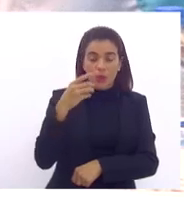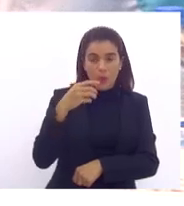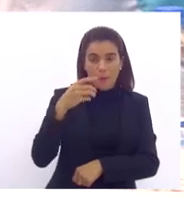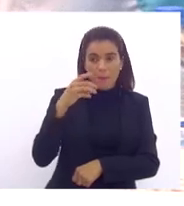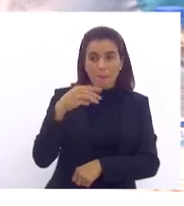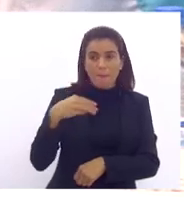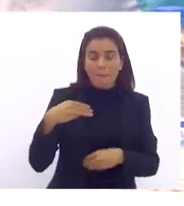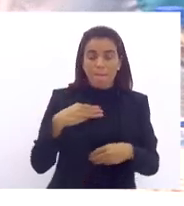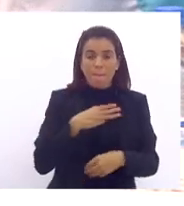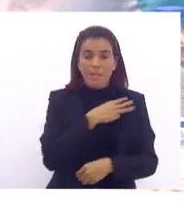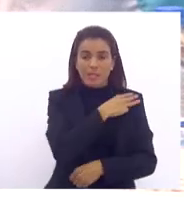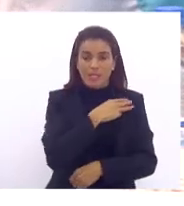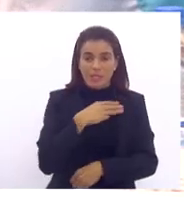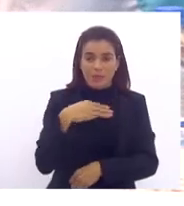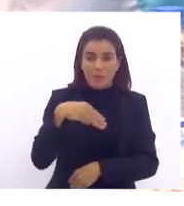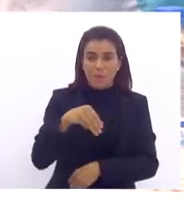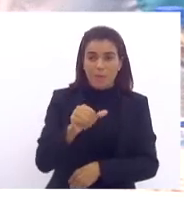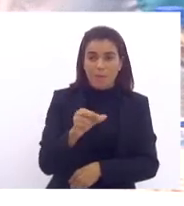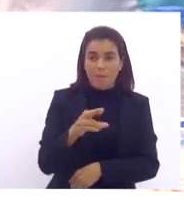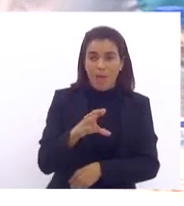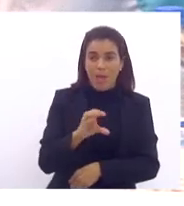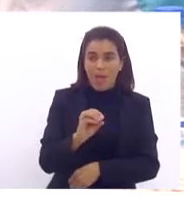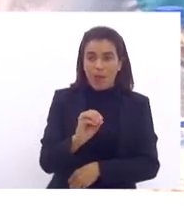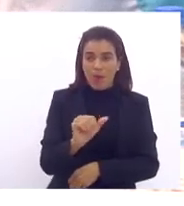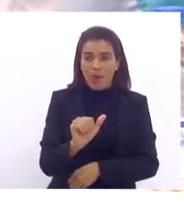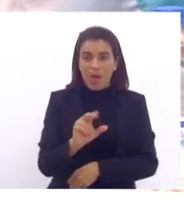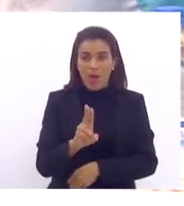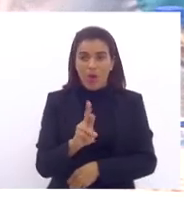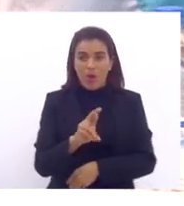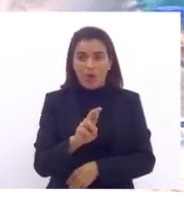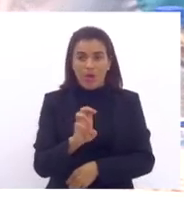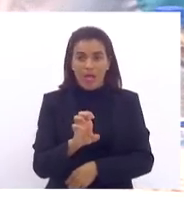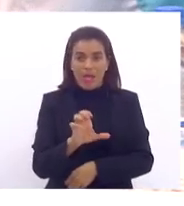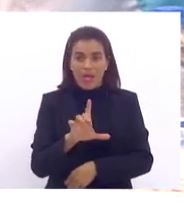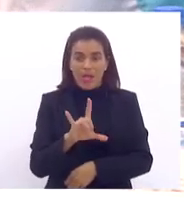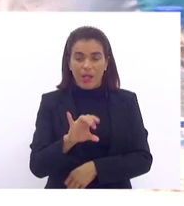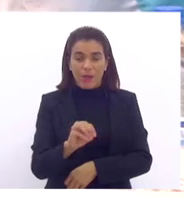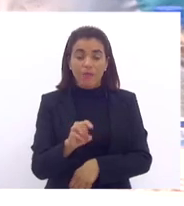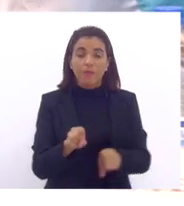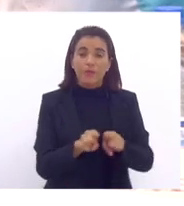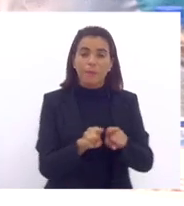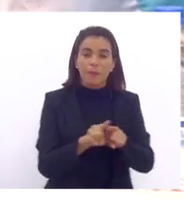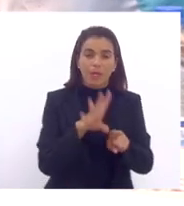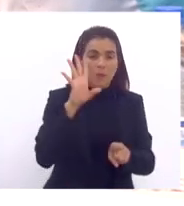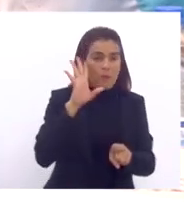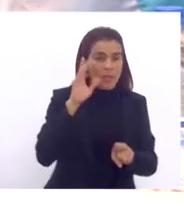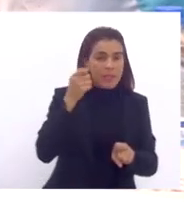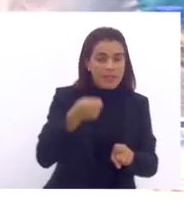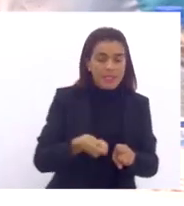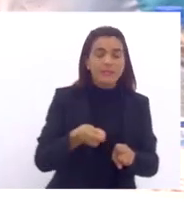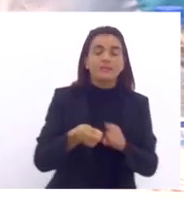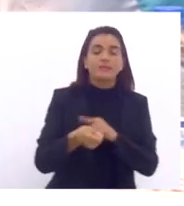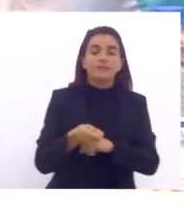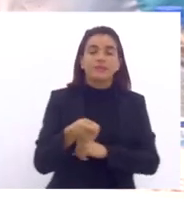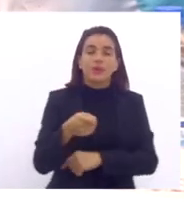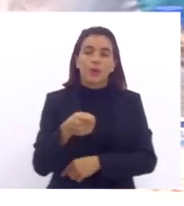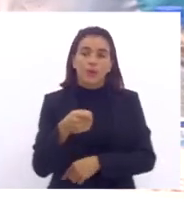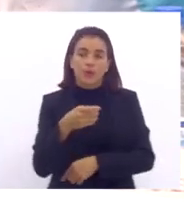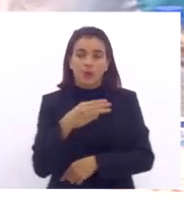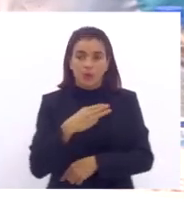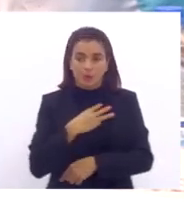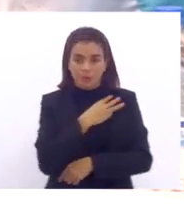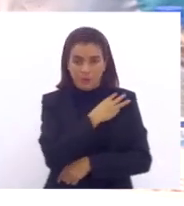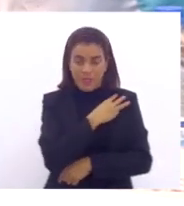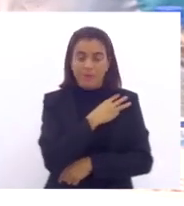segurança 36666 de relatoria da ministra Carmen Lúcia nessas nesses dois dois processos